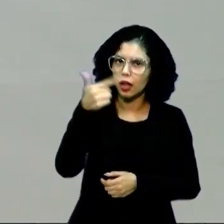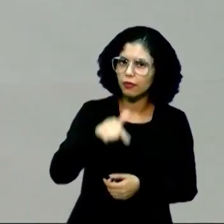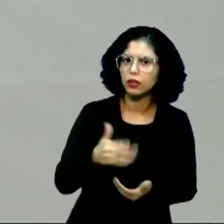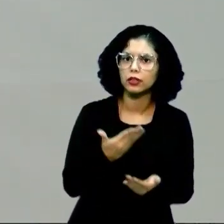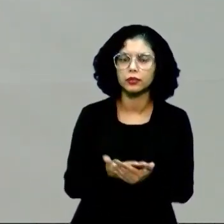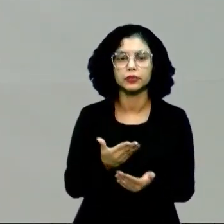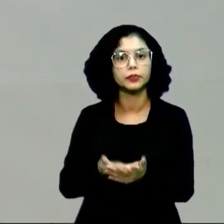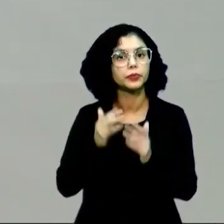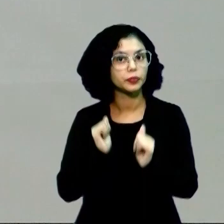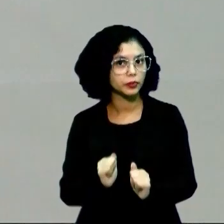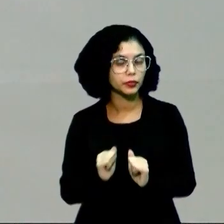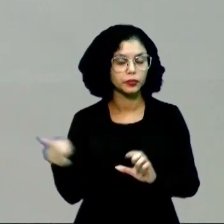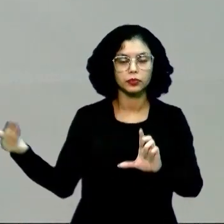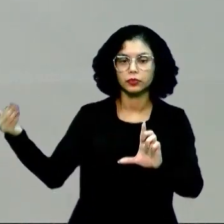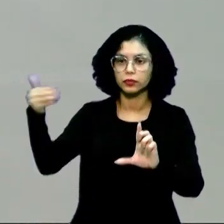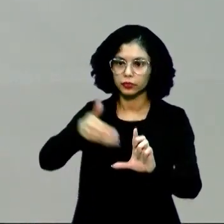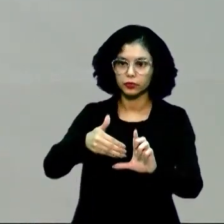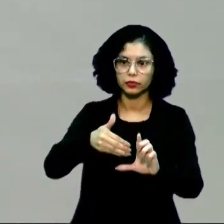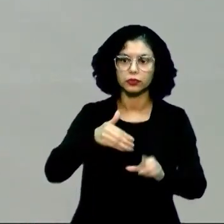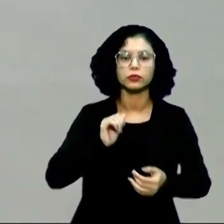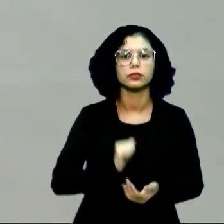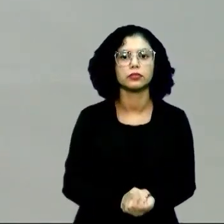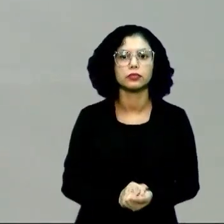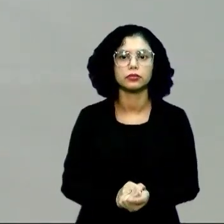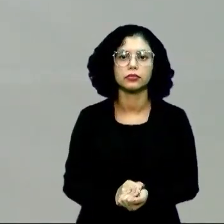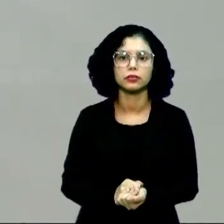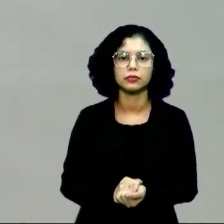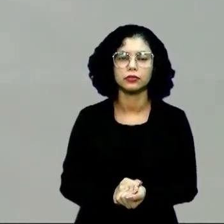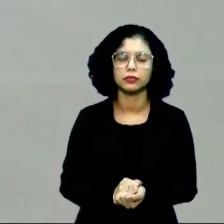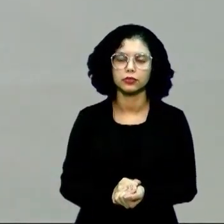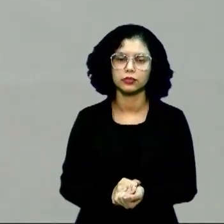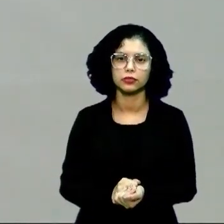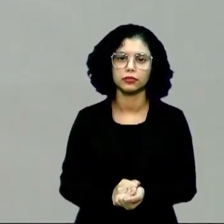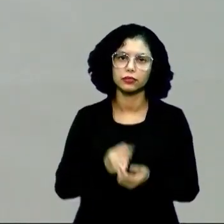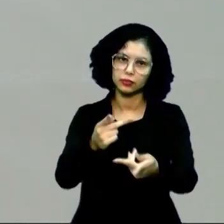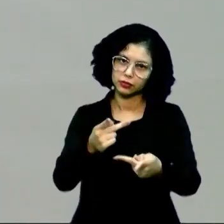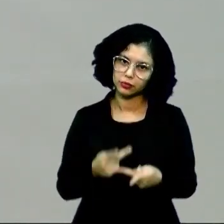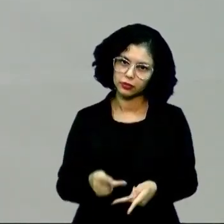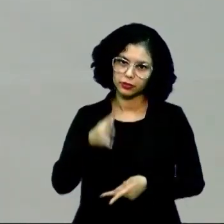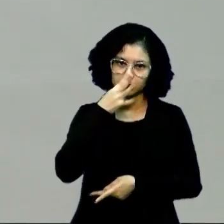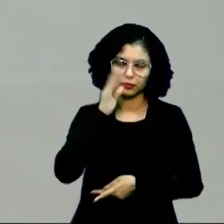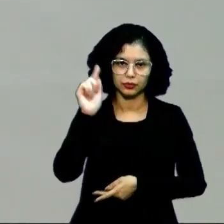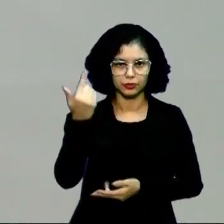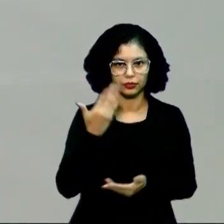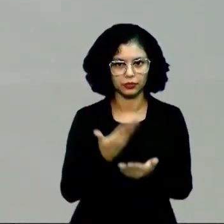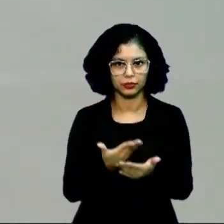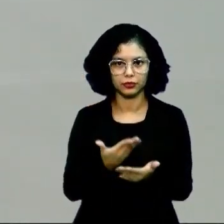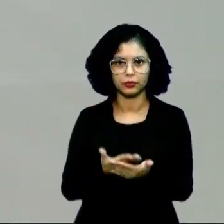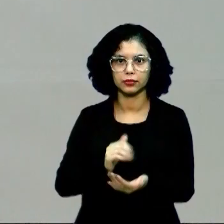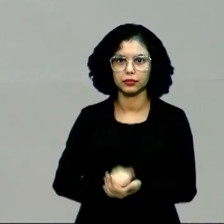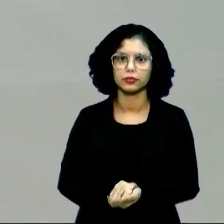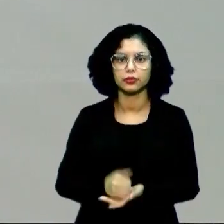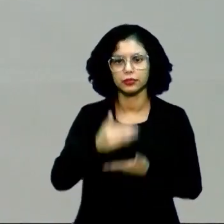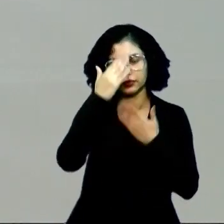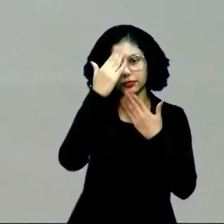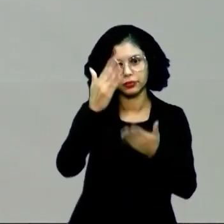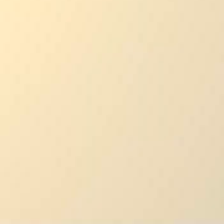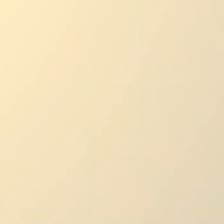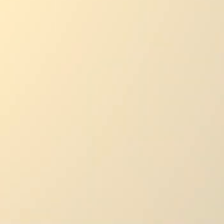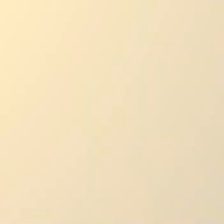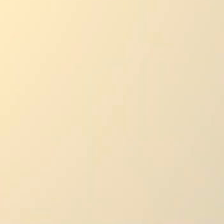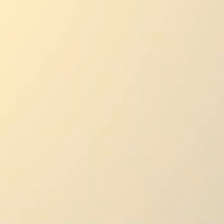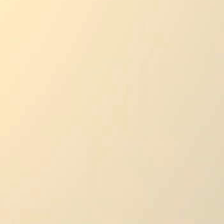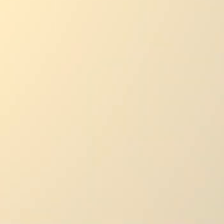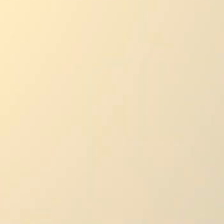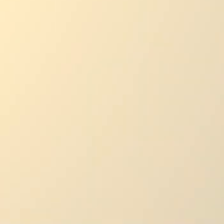essa aula, você pode estar acessando a nossa plataforma e eu te convido a assistir às próximas aulas. Muito obrigado